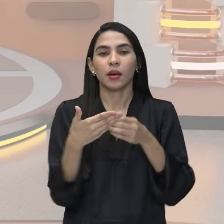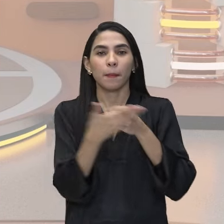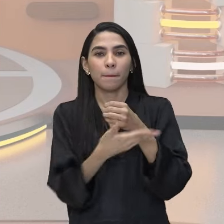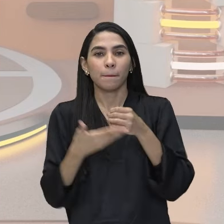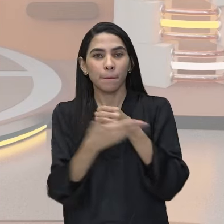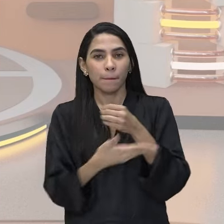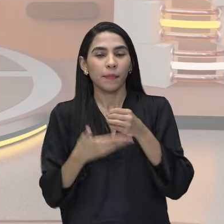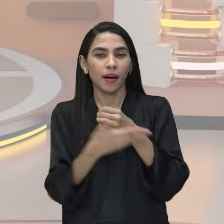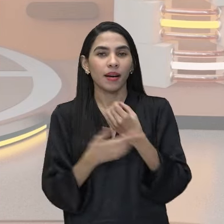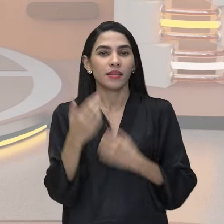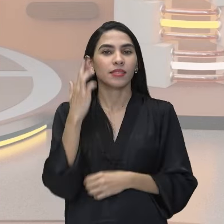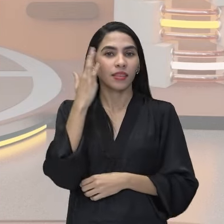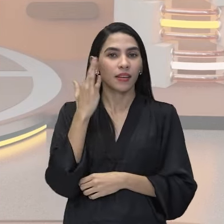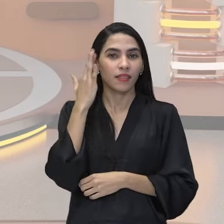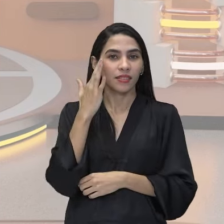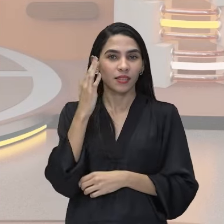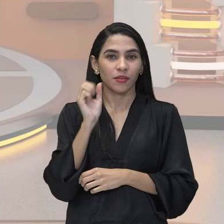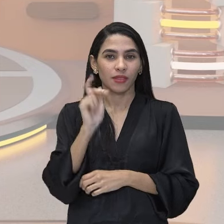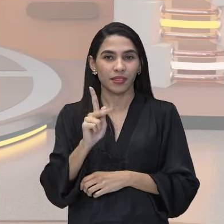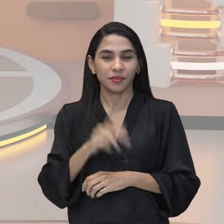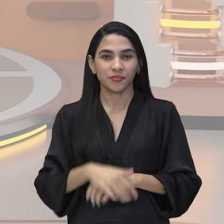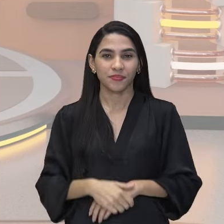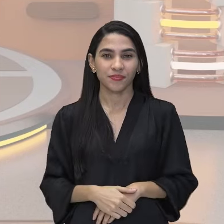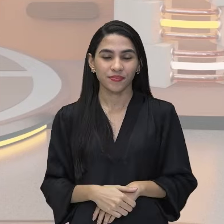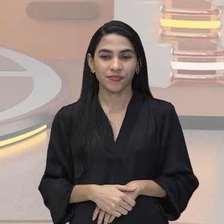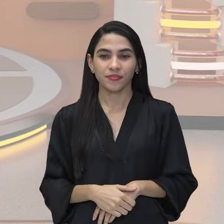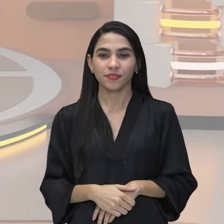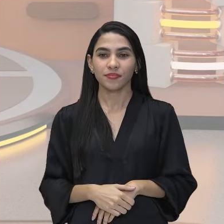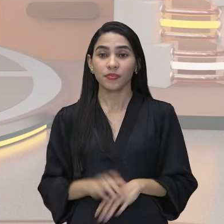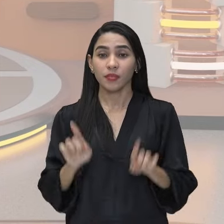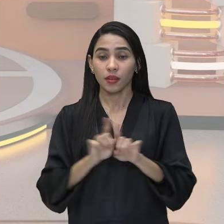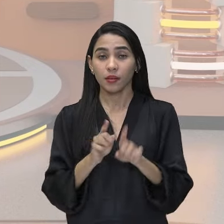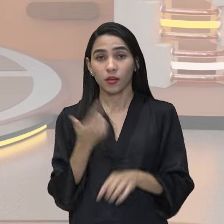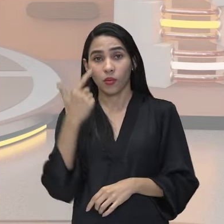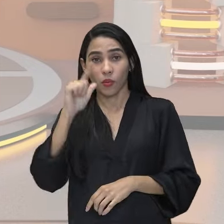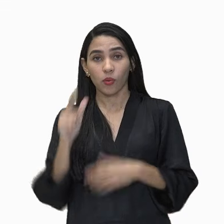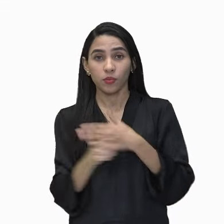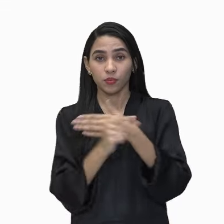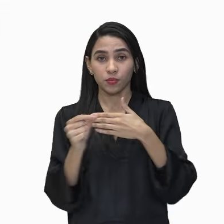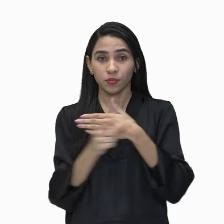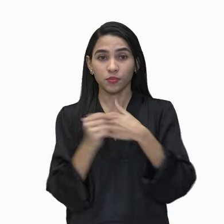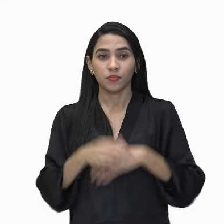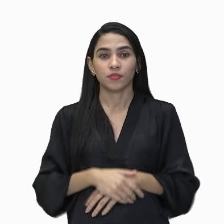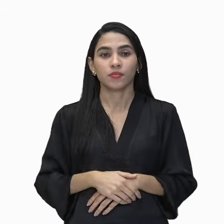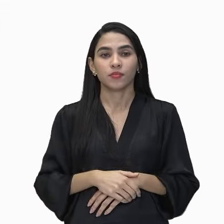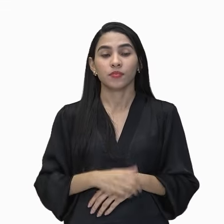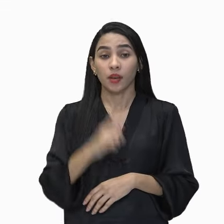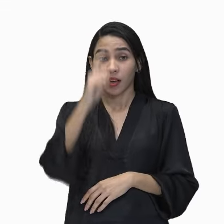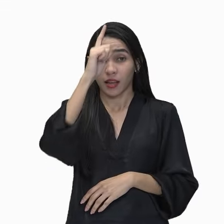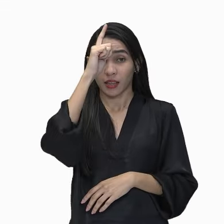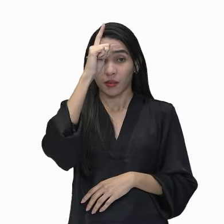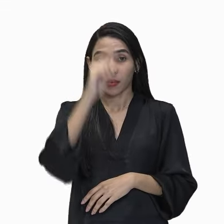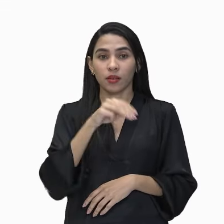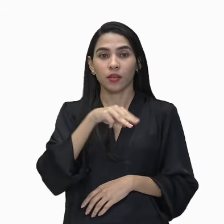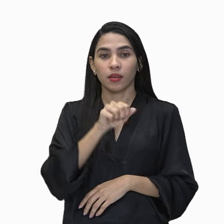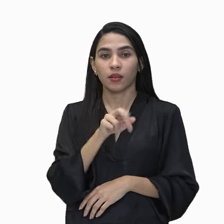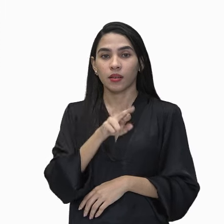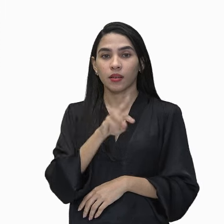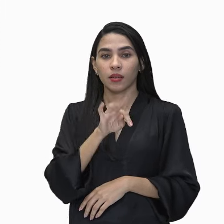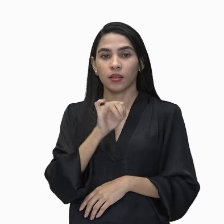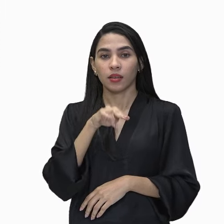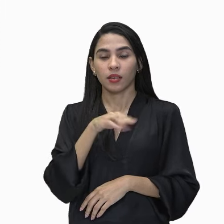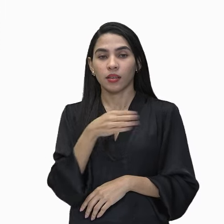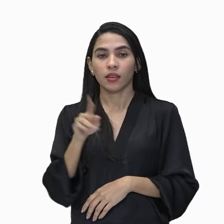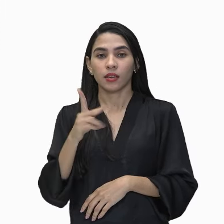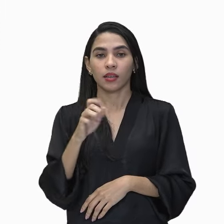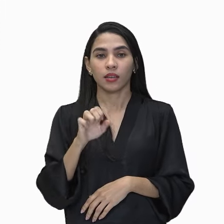para esta filosofia. Perfeito? Temos um outro filósofo, o alemão Martin Heidegger.